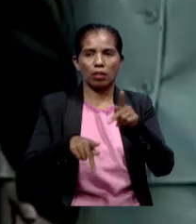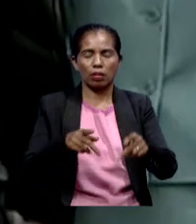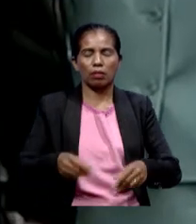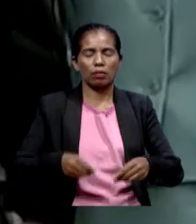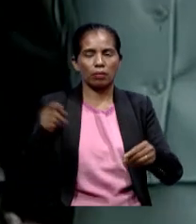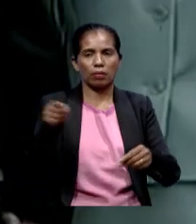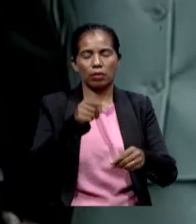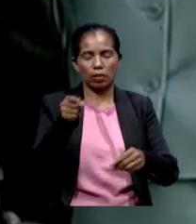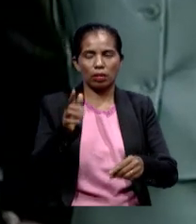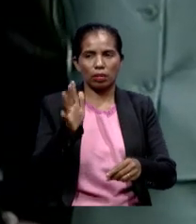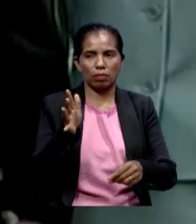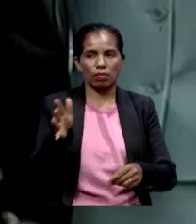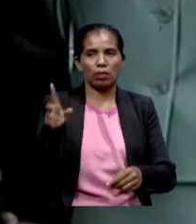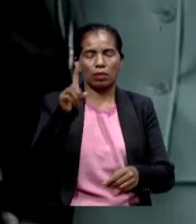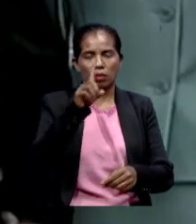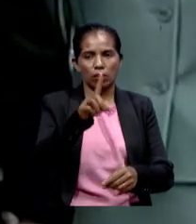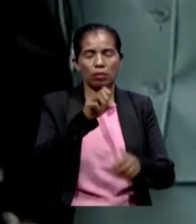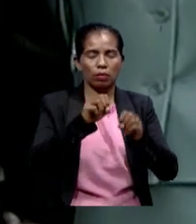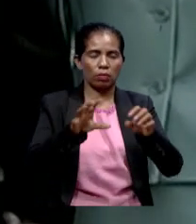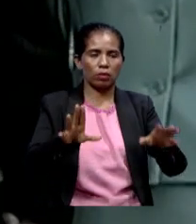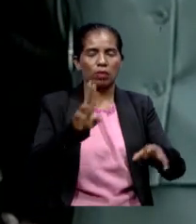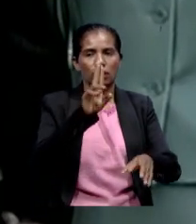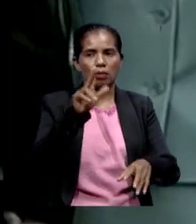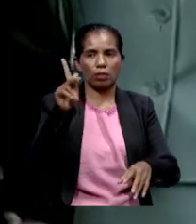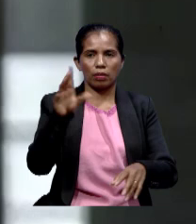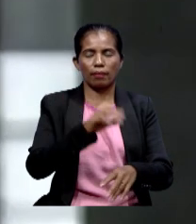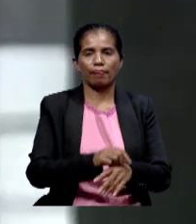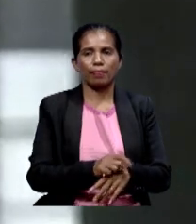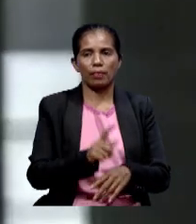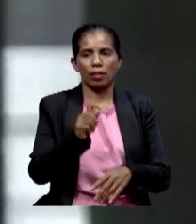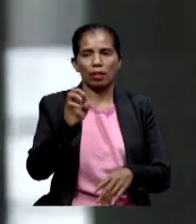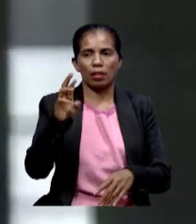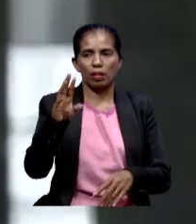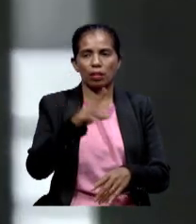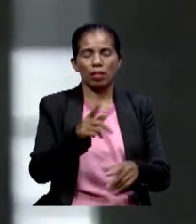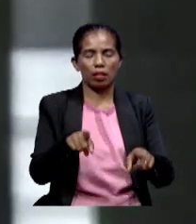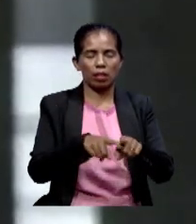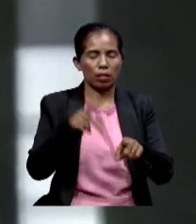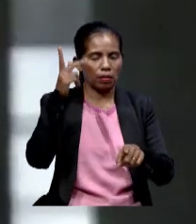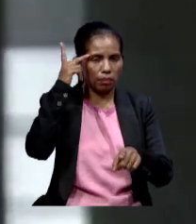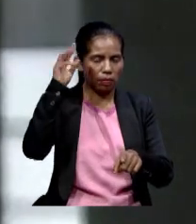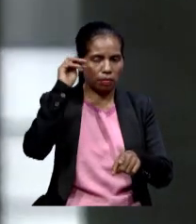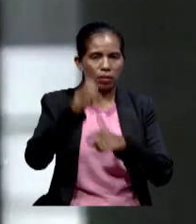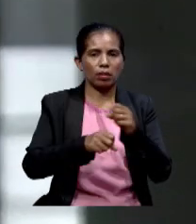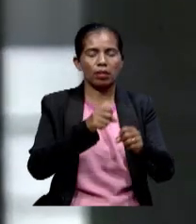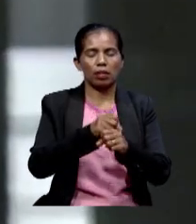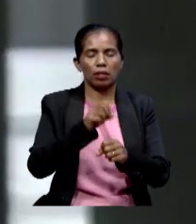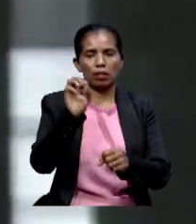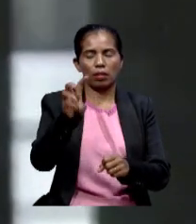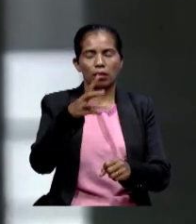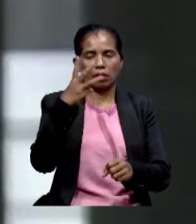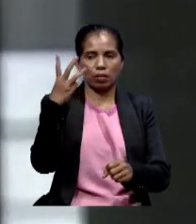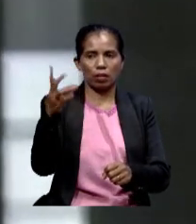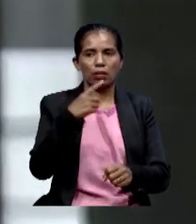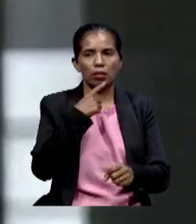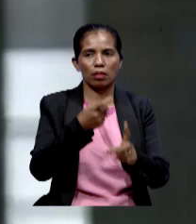1% limanulu resenrua abandona Inglaterra. Teresa May nebe saianessa primeira ministra e atina rihurua sanulu resignen